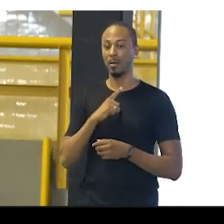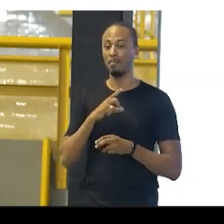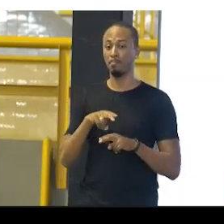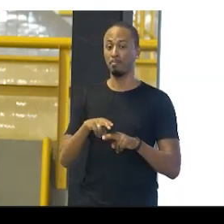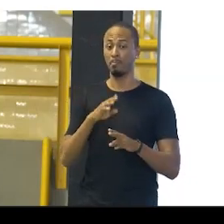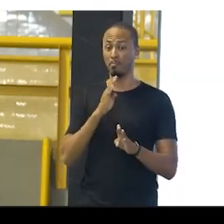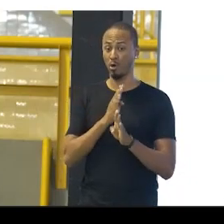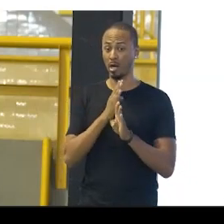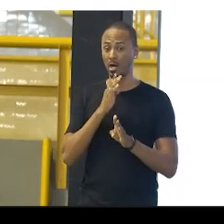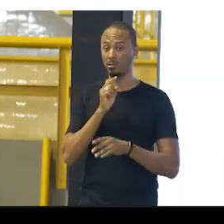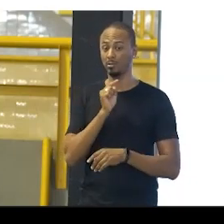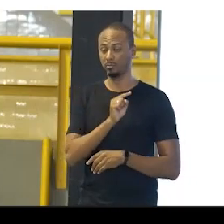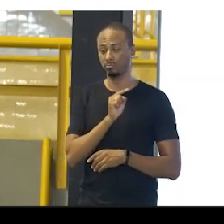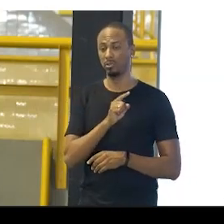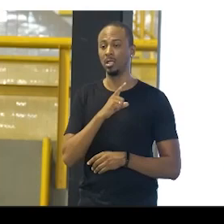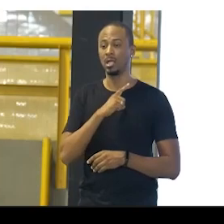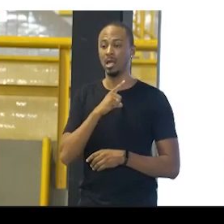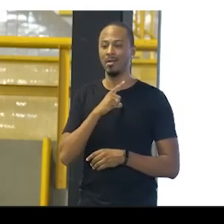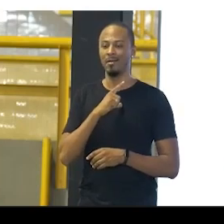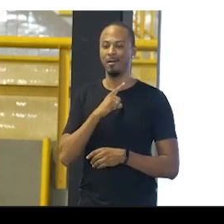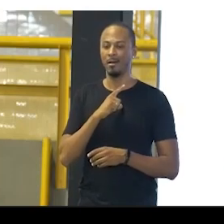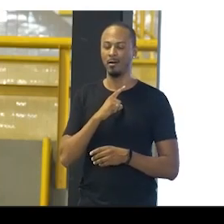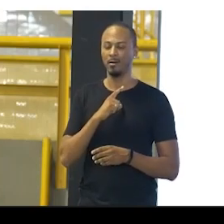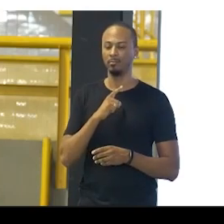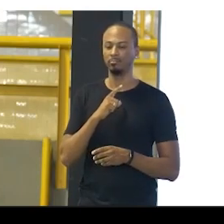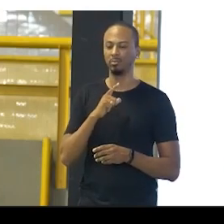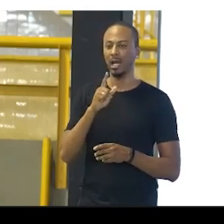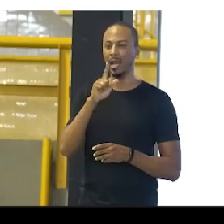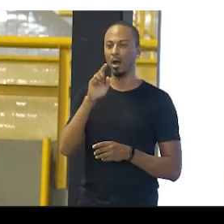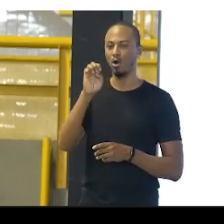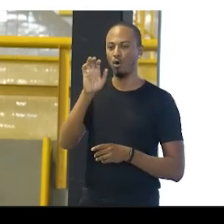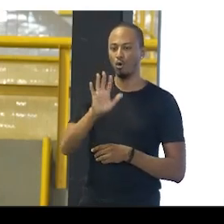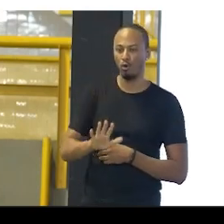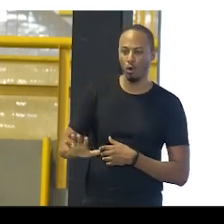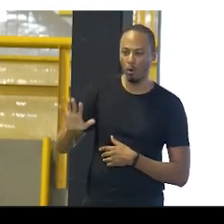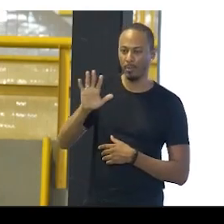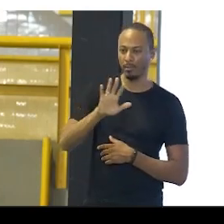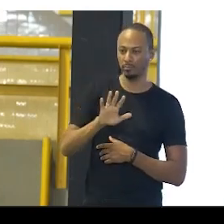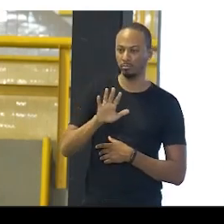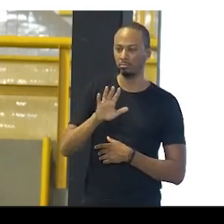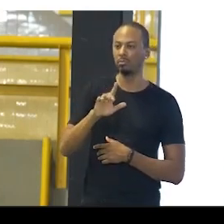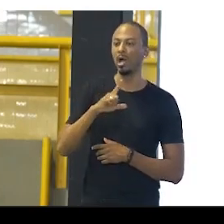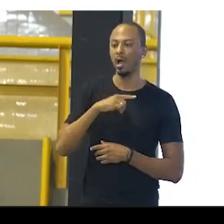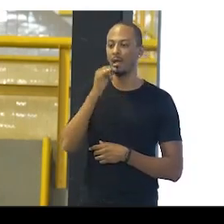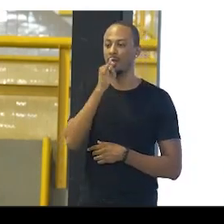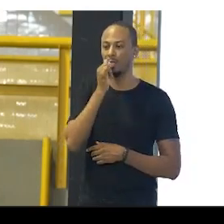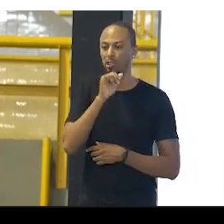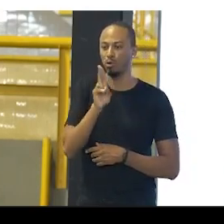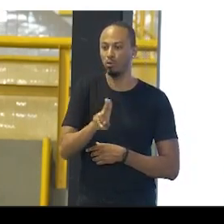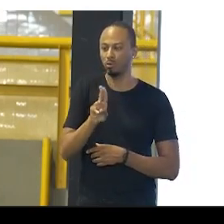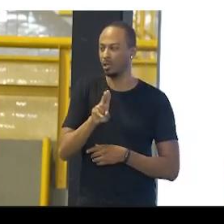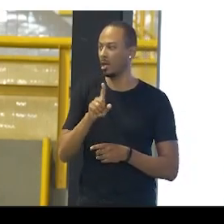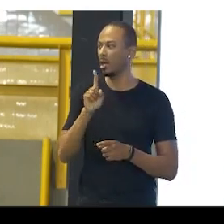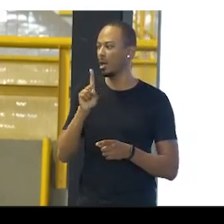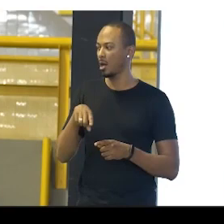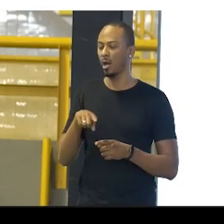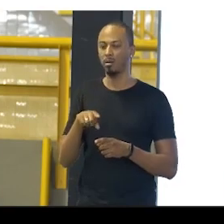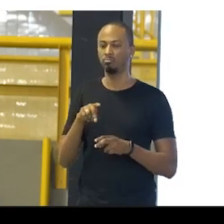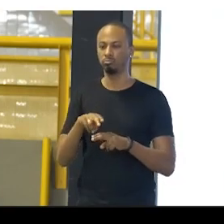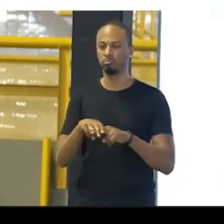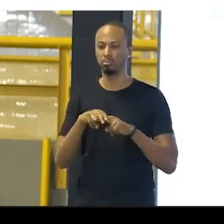energia elétrica do continente europeu, certo? A França é um país que tem uma dependência muito forte da energia